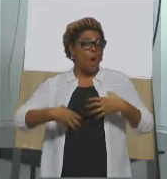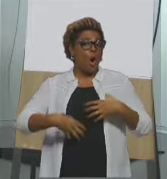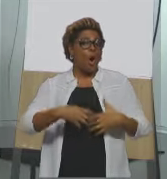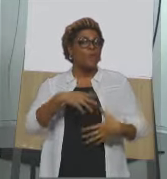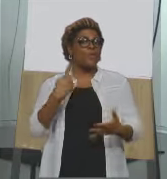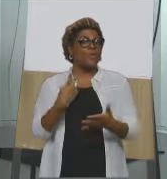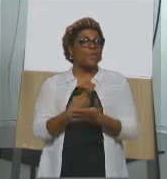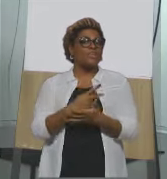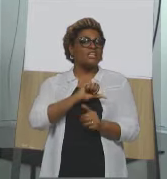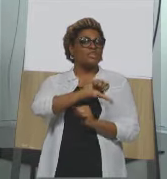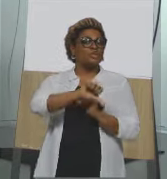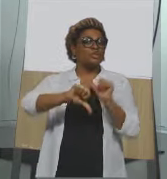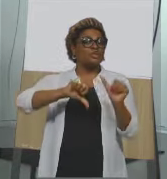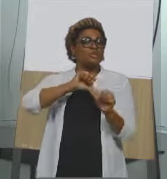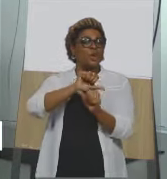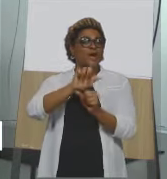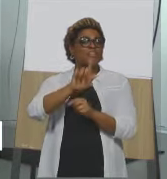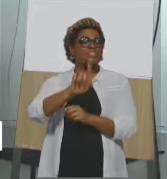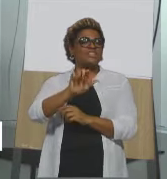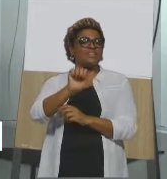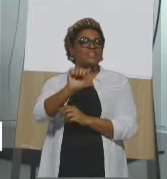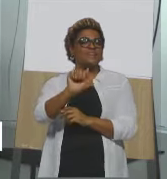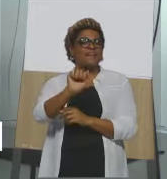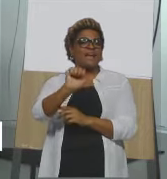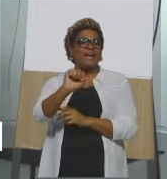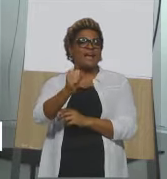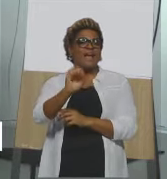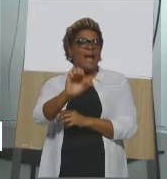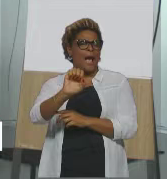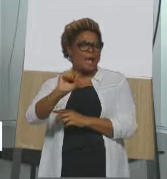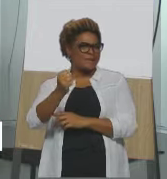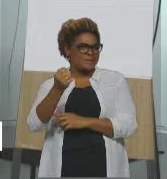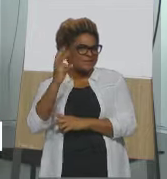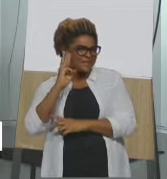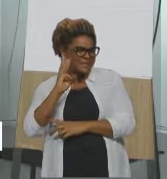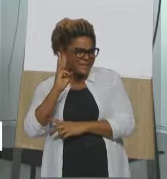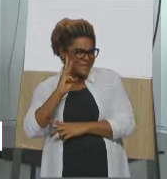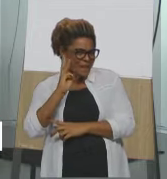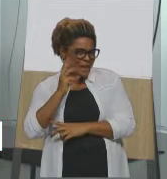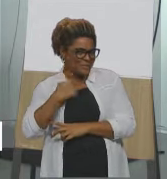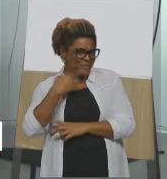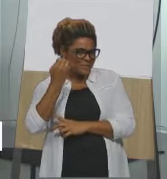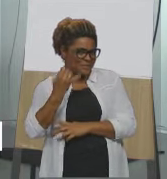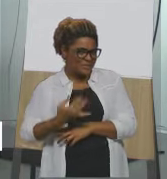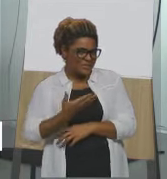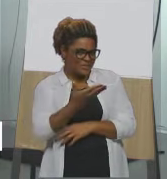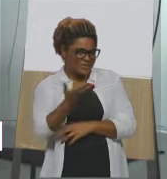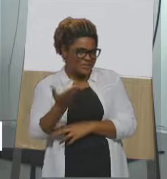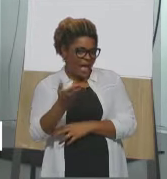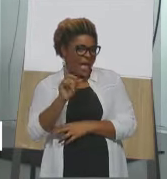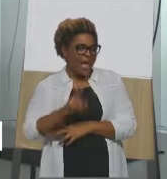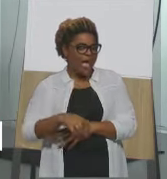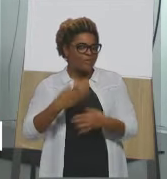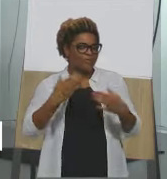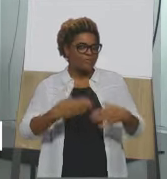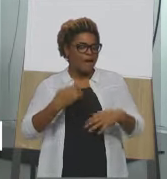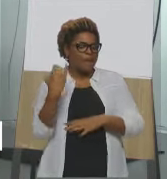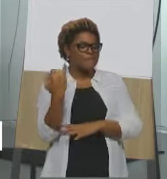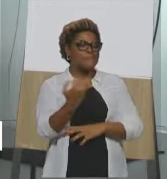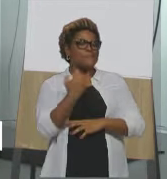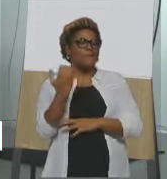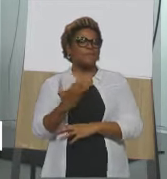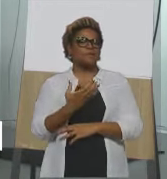trocas gasosas, elas ocorrem em um órgão importante do corpo que chama pulmões. Por que pulmões? Porque nós temos